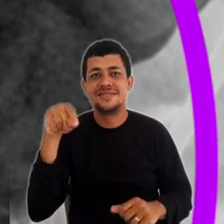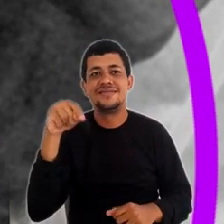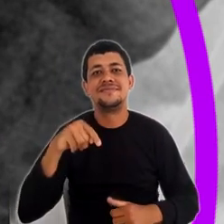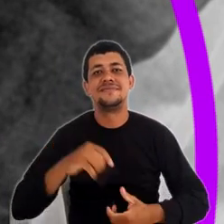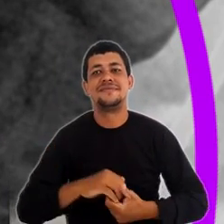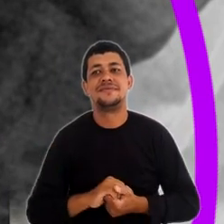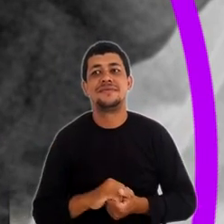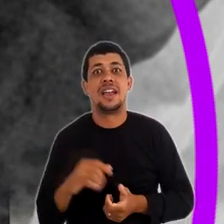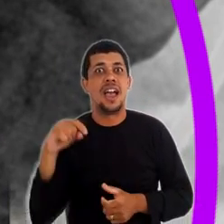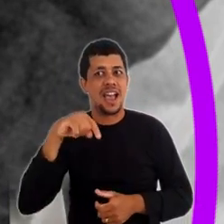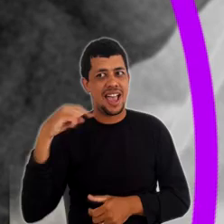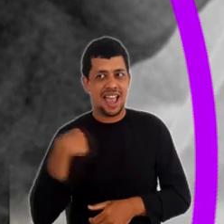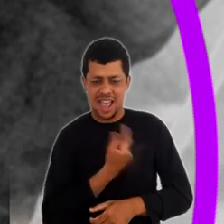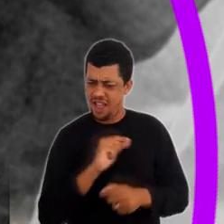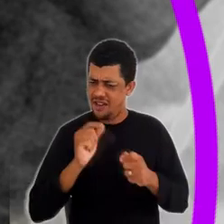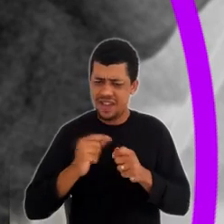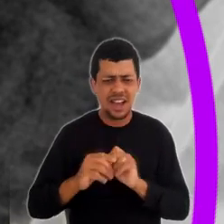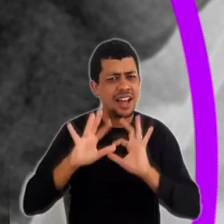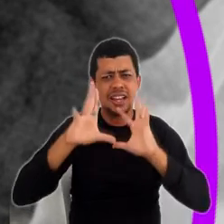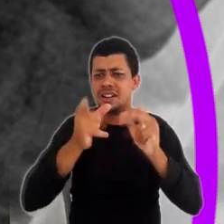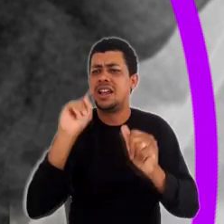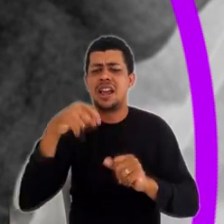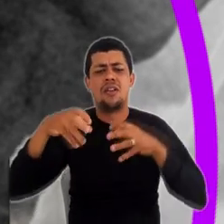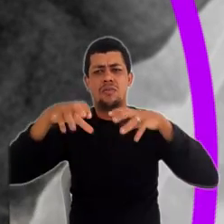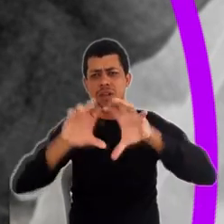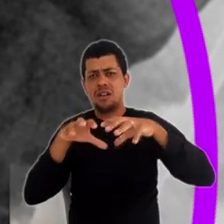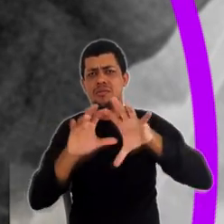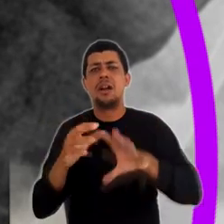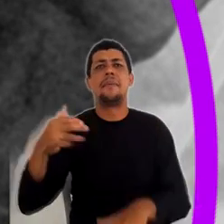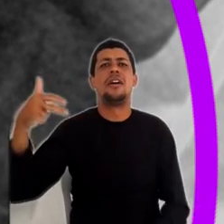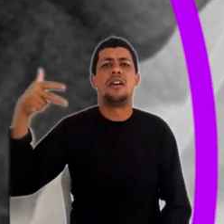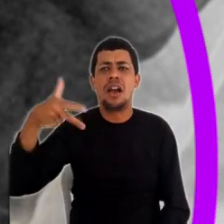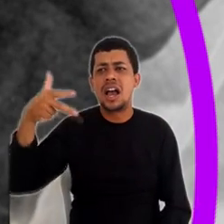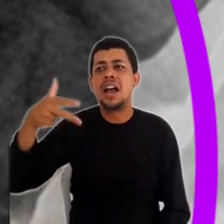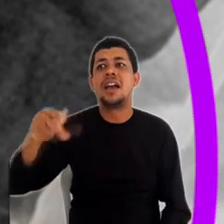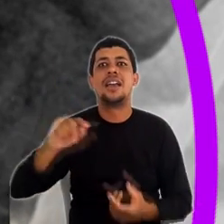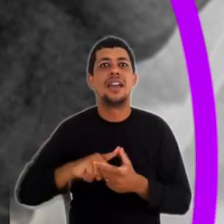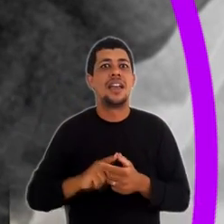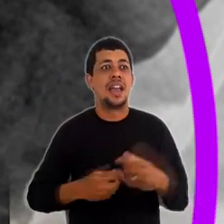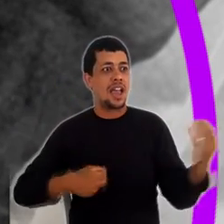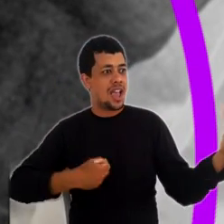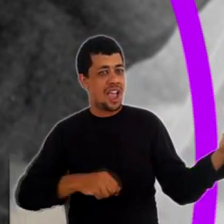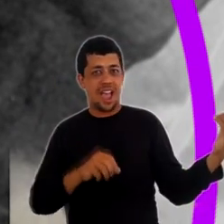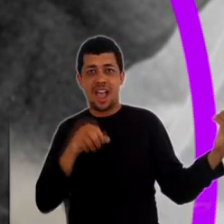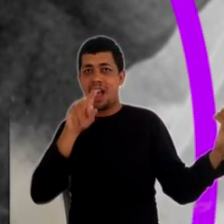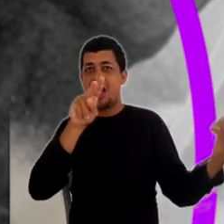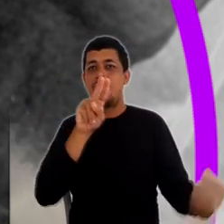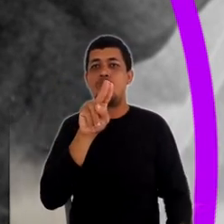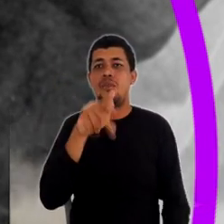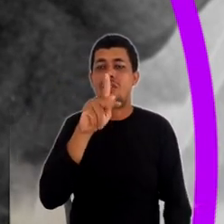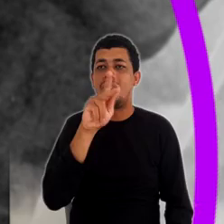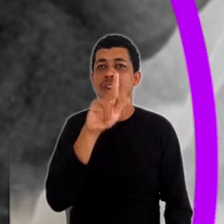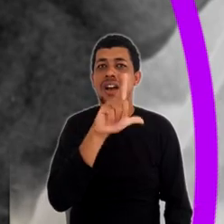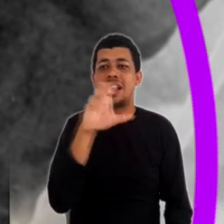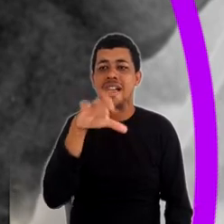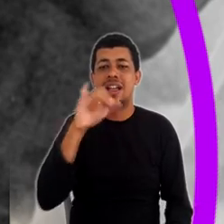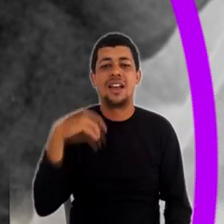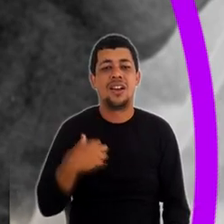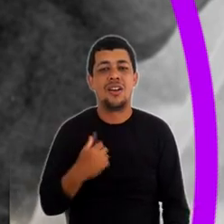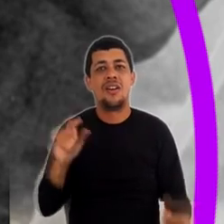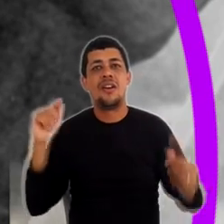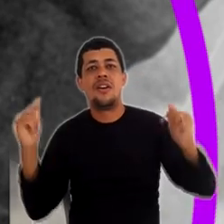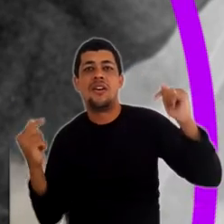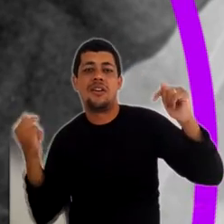roda, né? Aqui a gente faz de tudo, é funk, é rap. Eu toco o ukulele, se duvidar, eu lanço um reggae